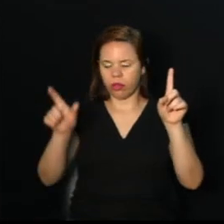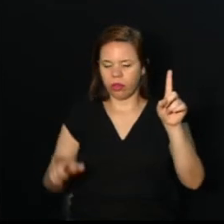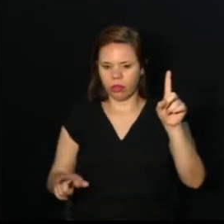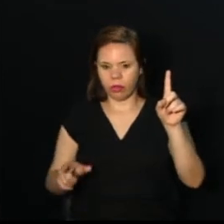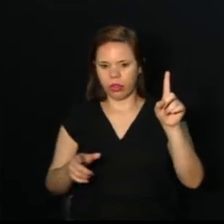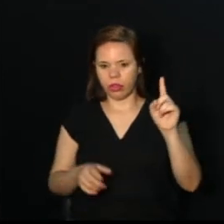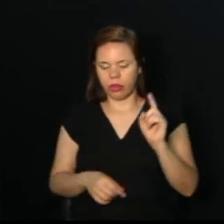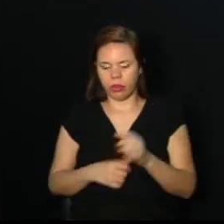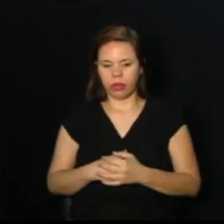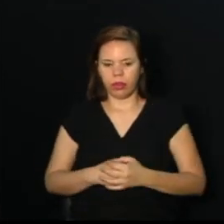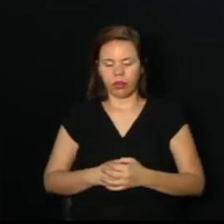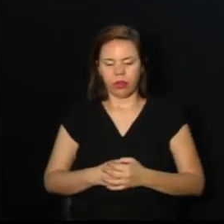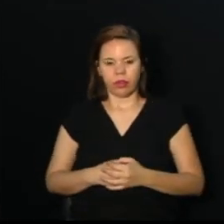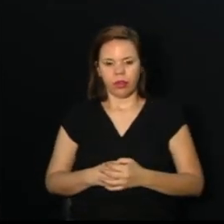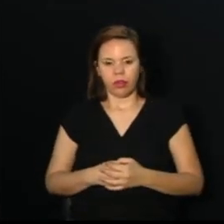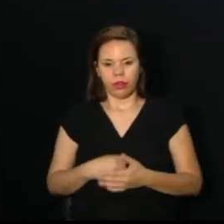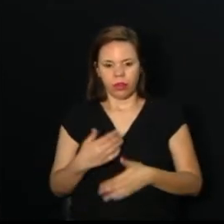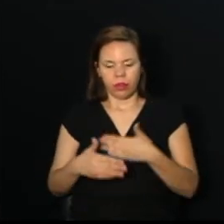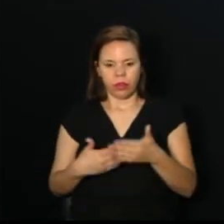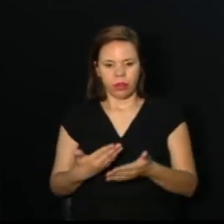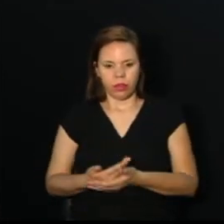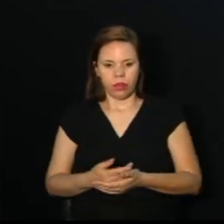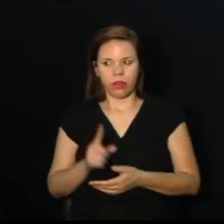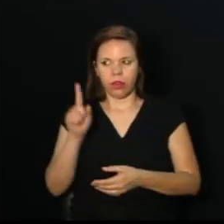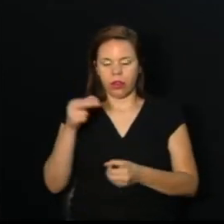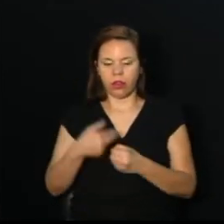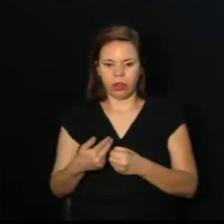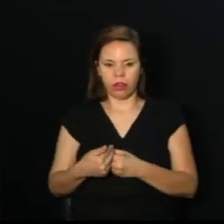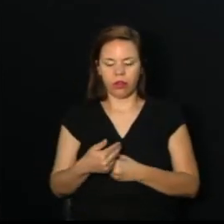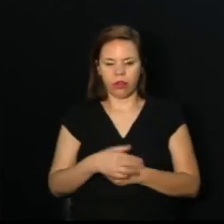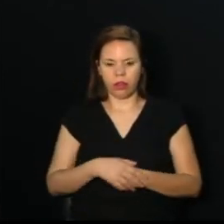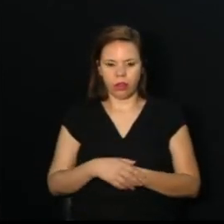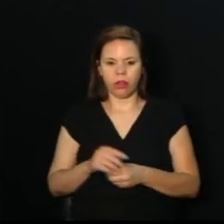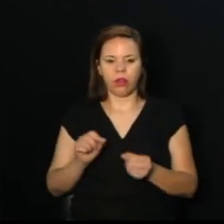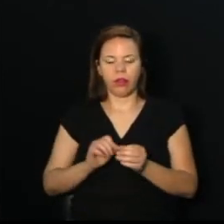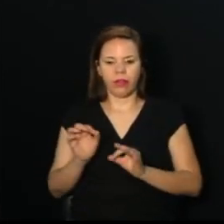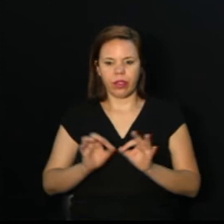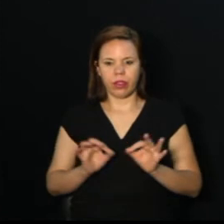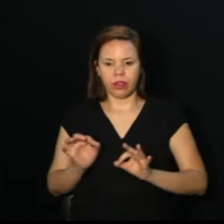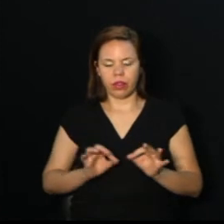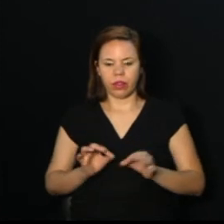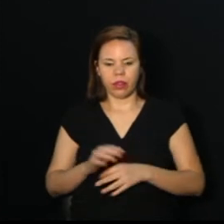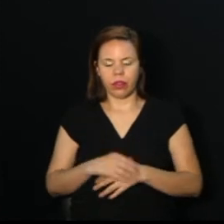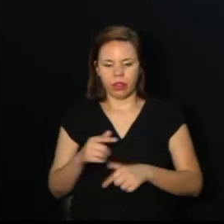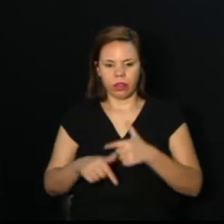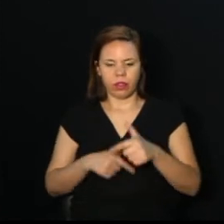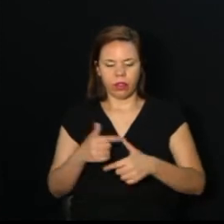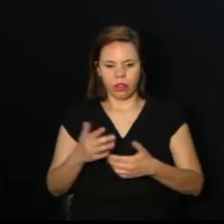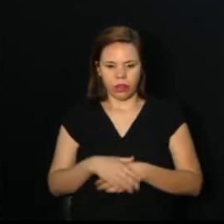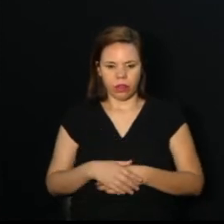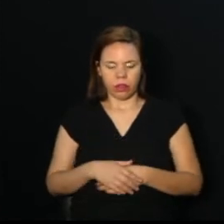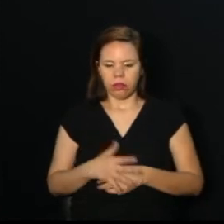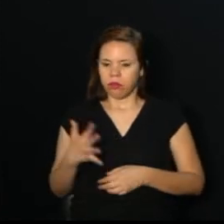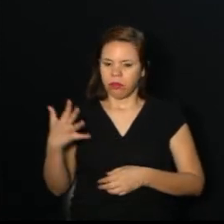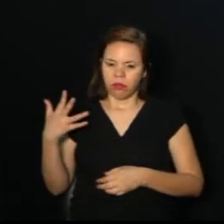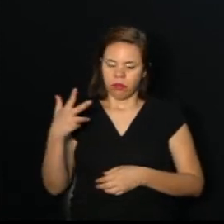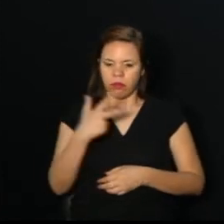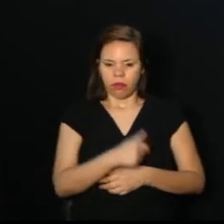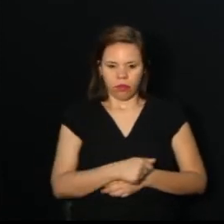E daí, na Unicamp, fizeram um trabalho muito